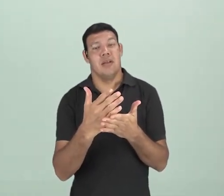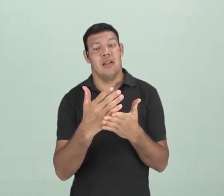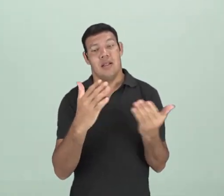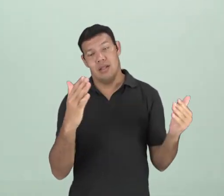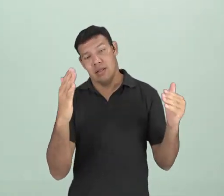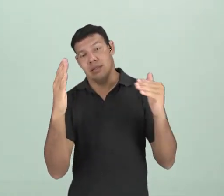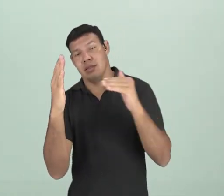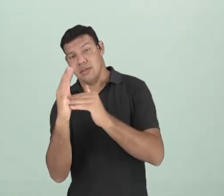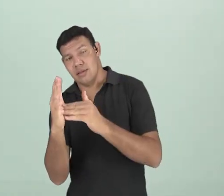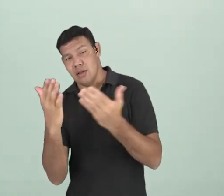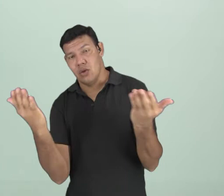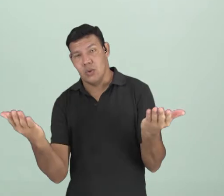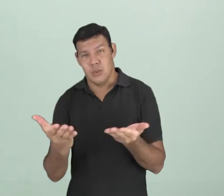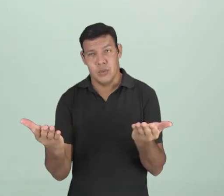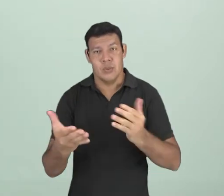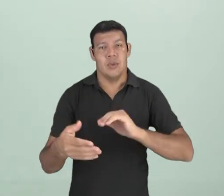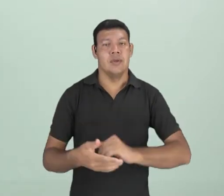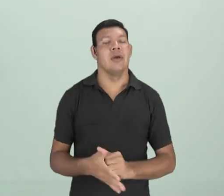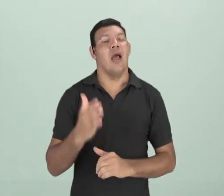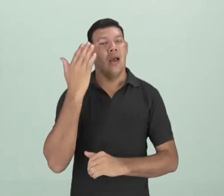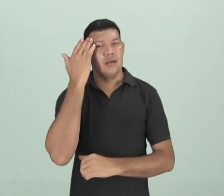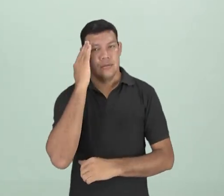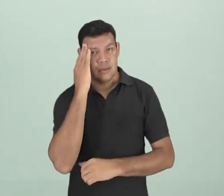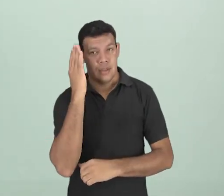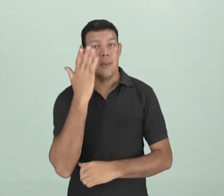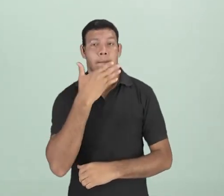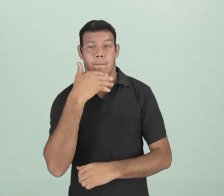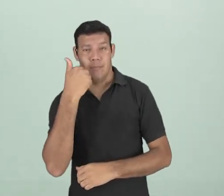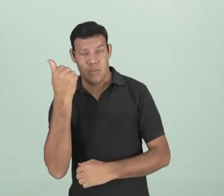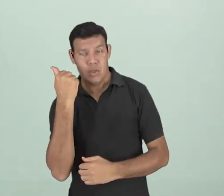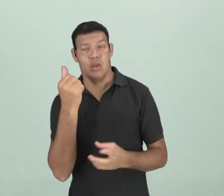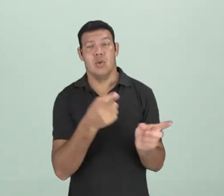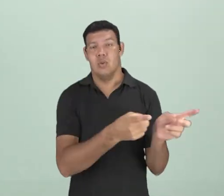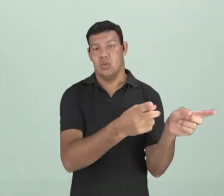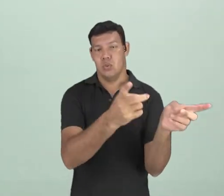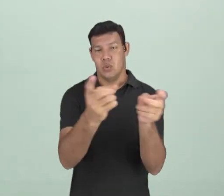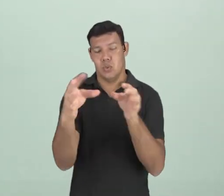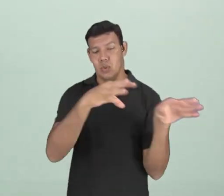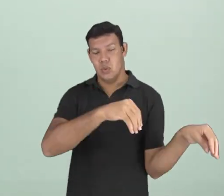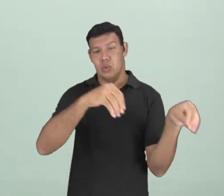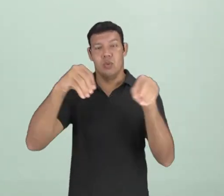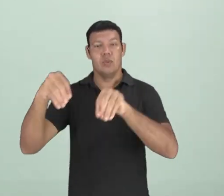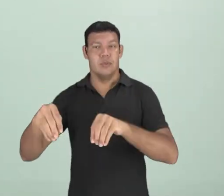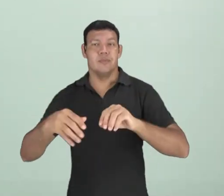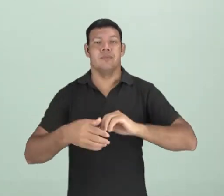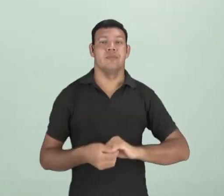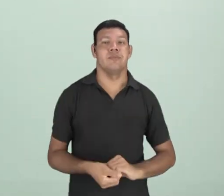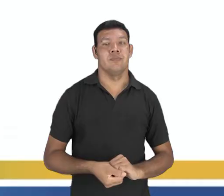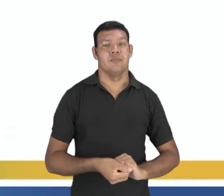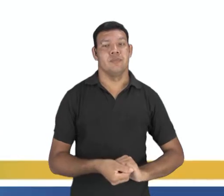dias atuais. Então, a gente vai entender um pouquinho desse processo de mudança no comércio. Observem aí.